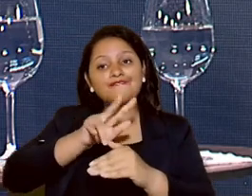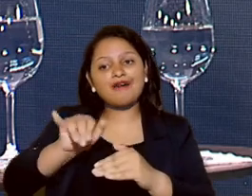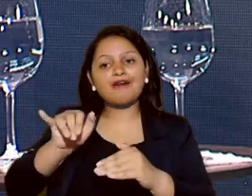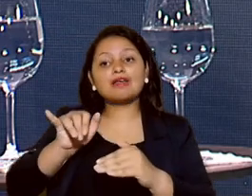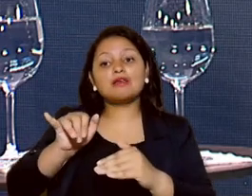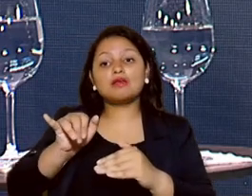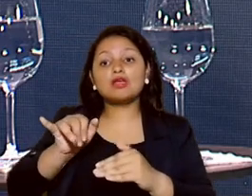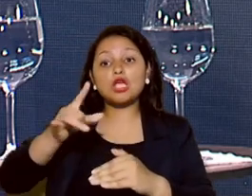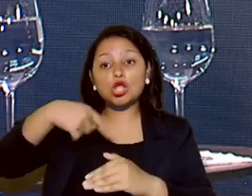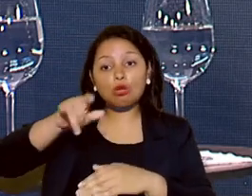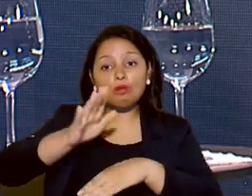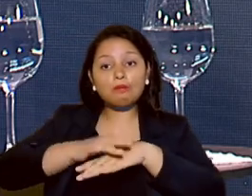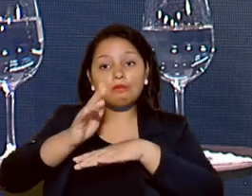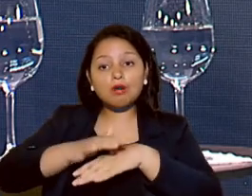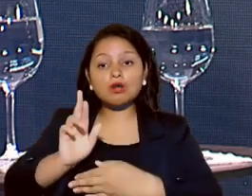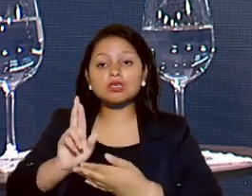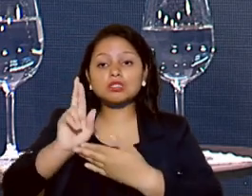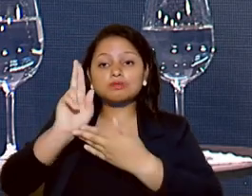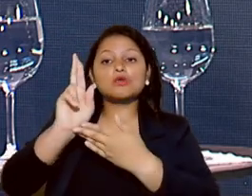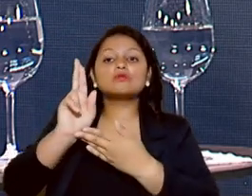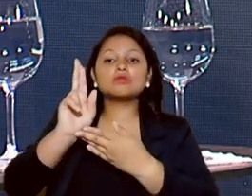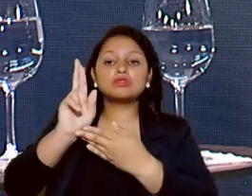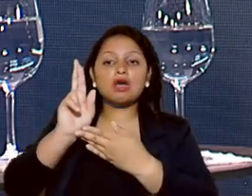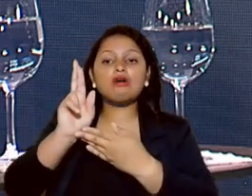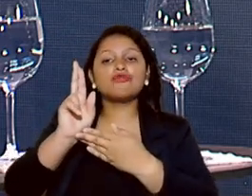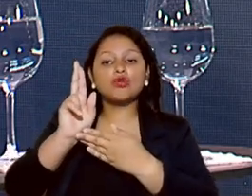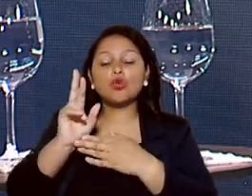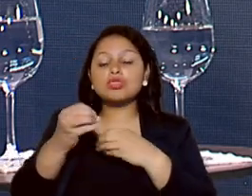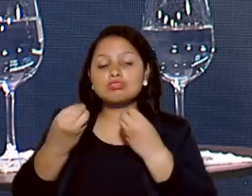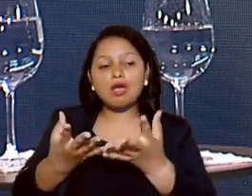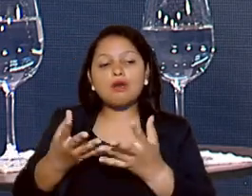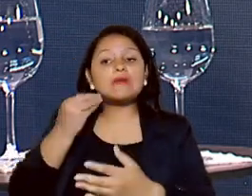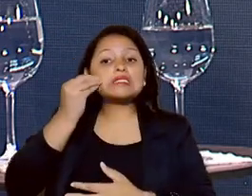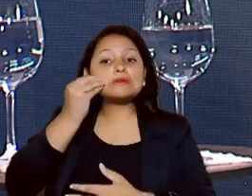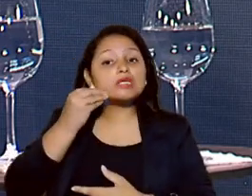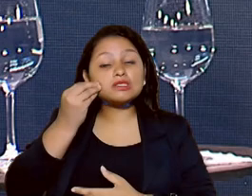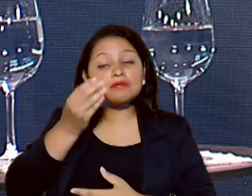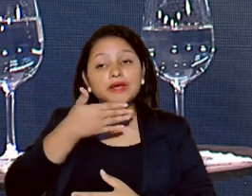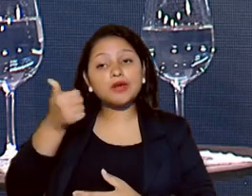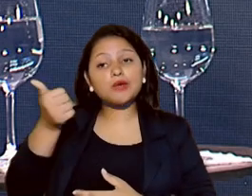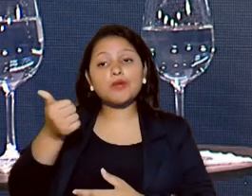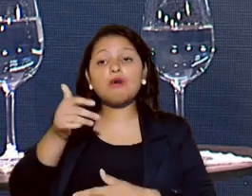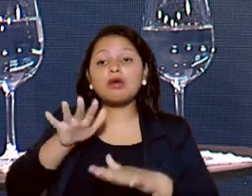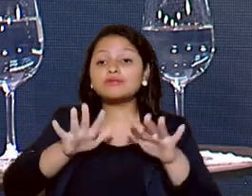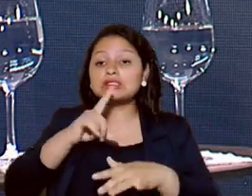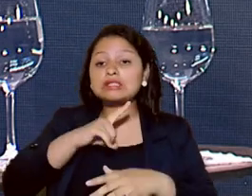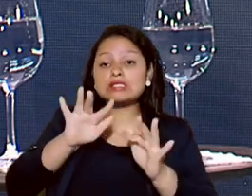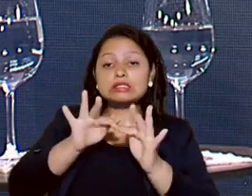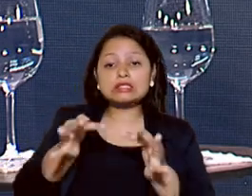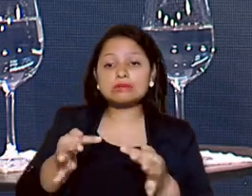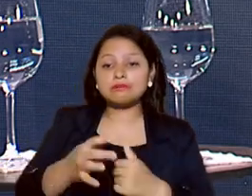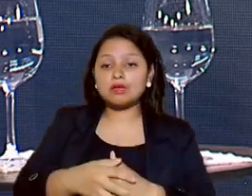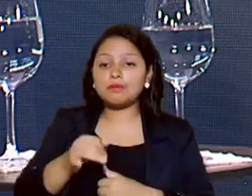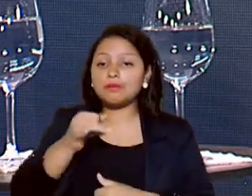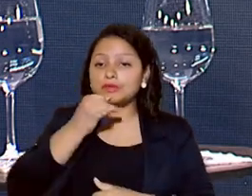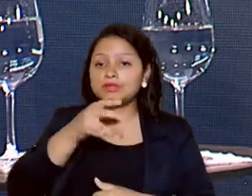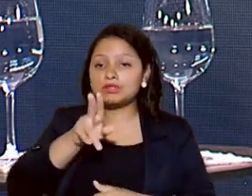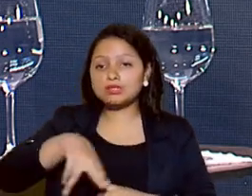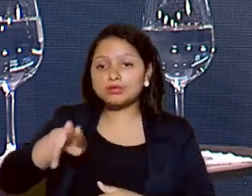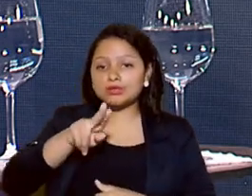trazer em geral uma experiência melhor para o cliente e nós temos às vezes até coisas mais simples né a gente tá usando agora o motor do próprio